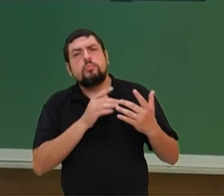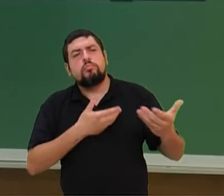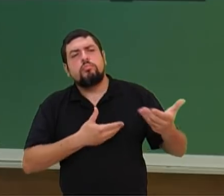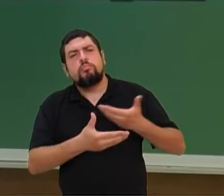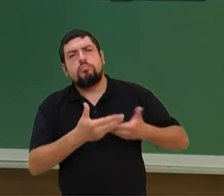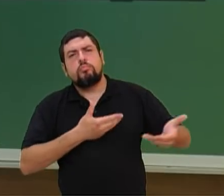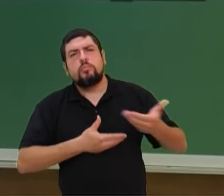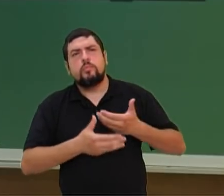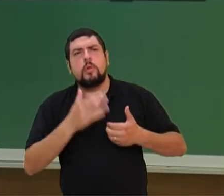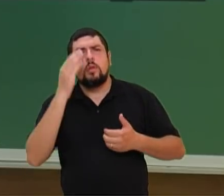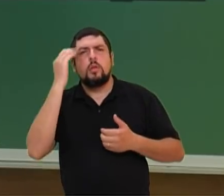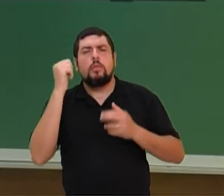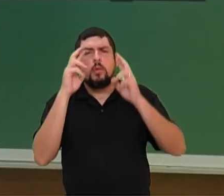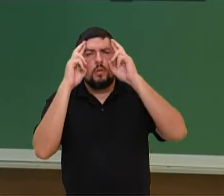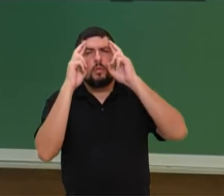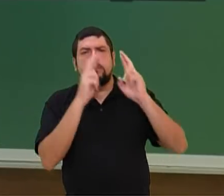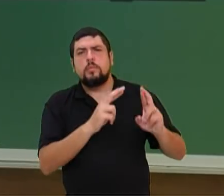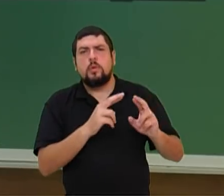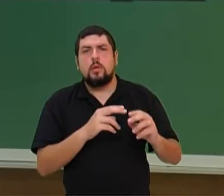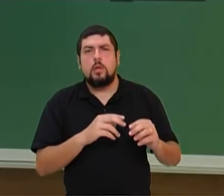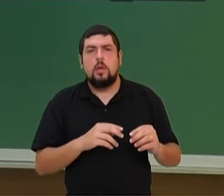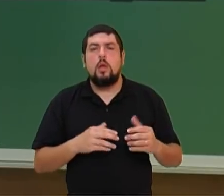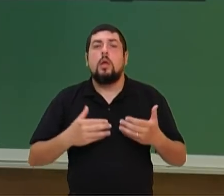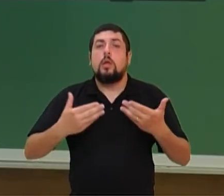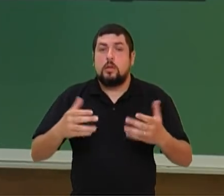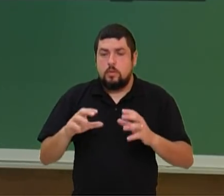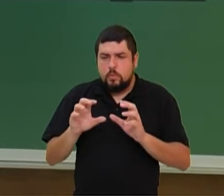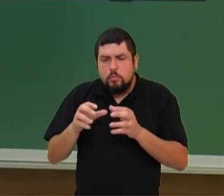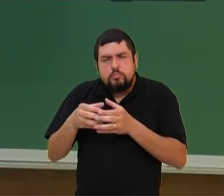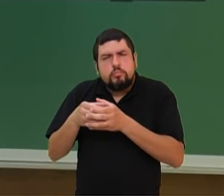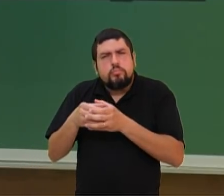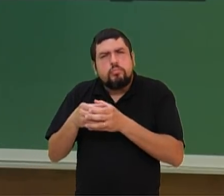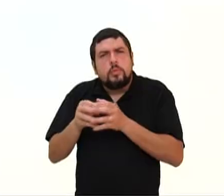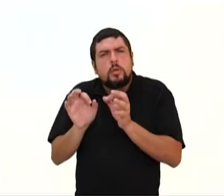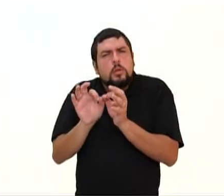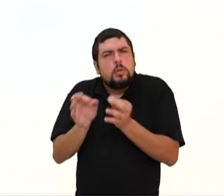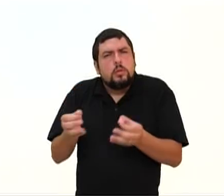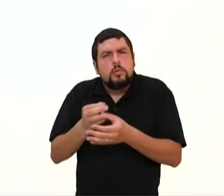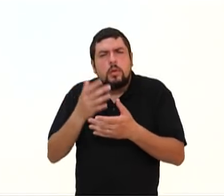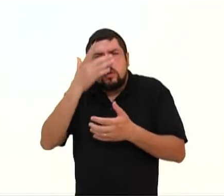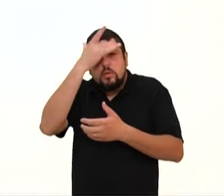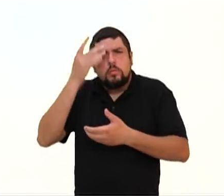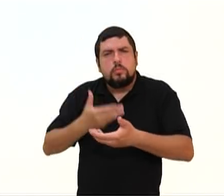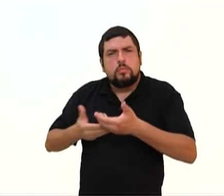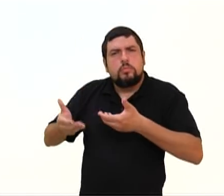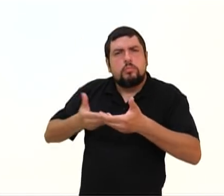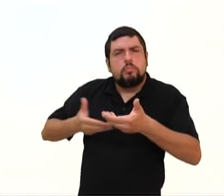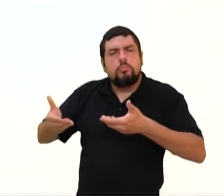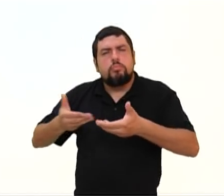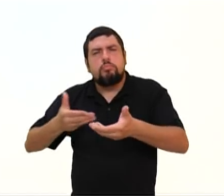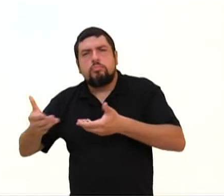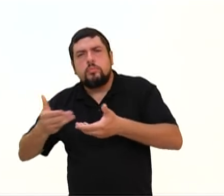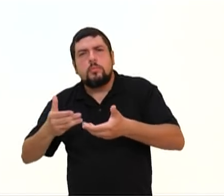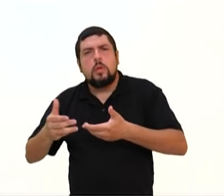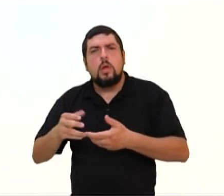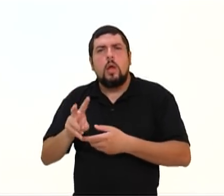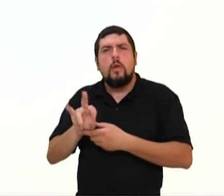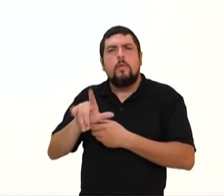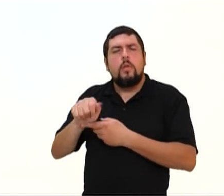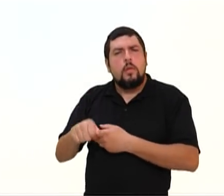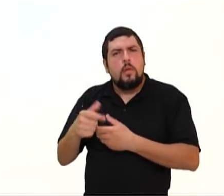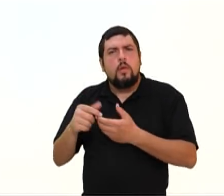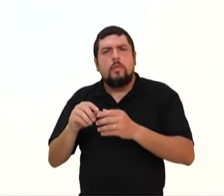né? Então é aquela sociedade bem pequena, onde você respeita as pessoas, né? Nos vilarejos, nas